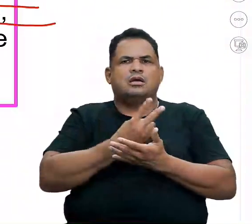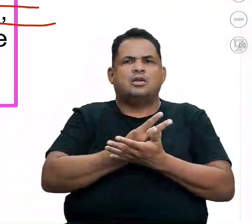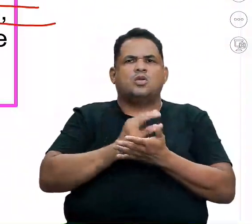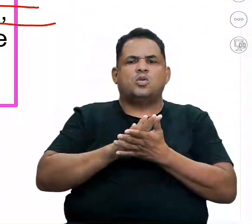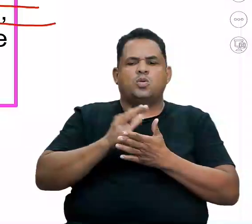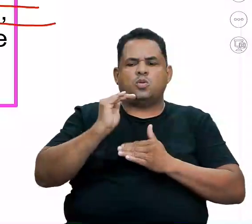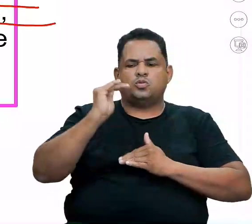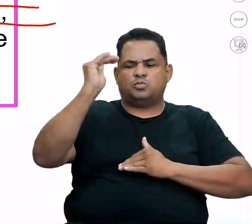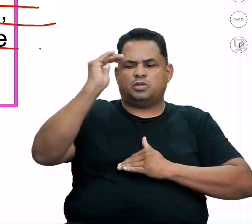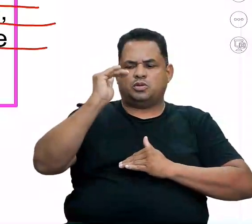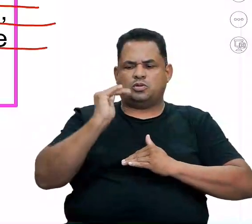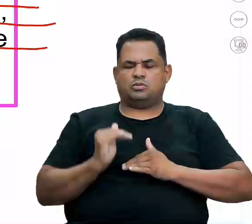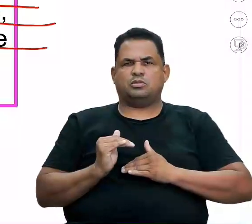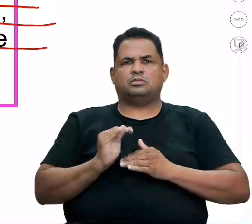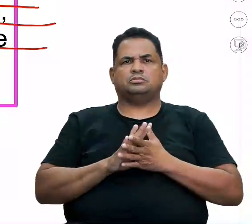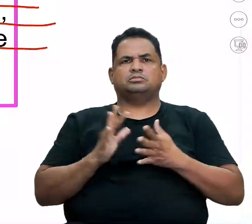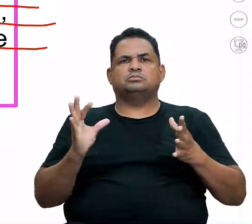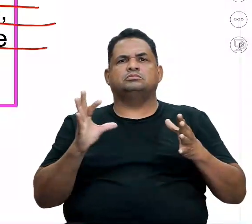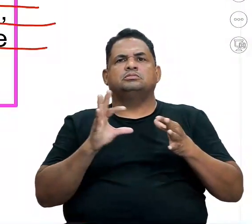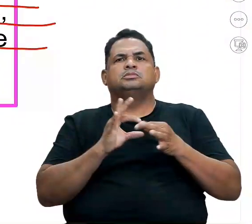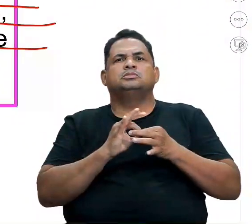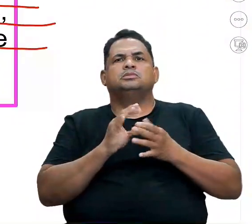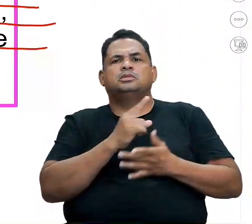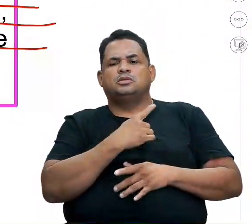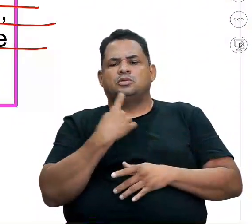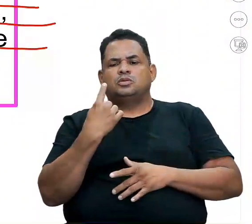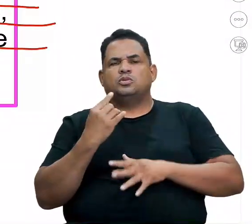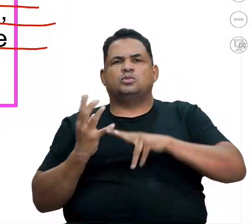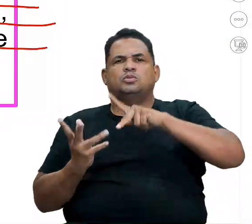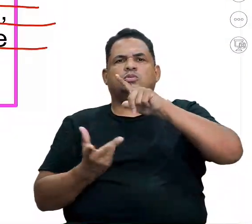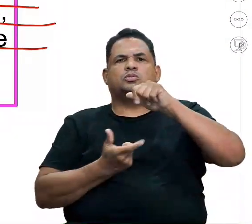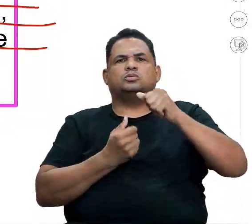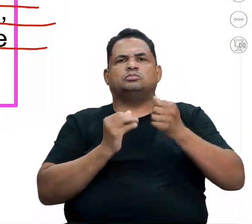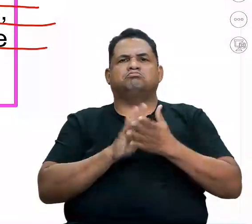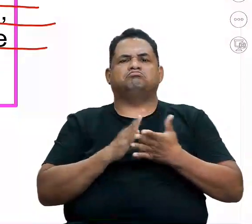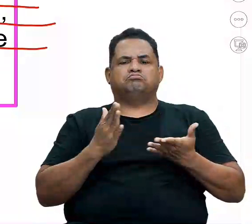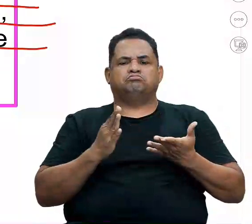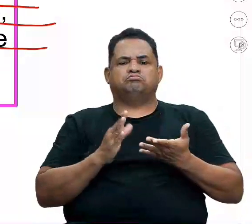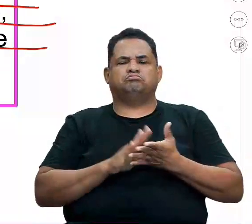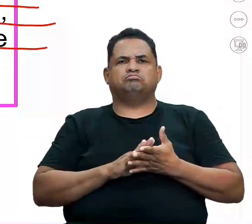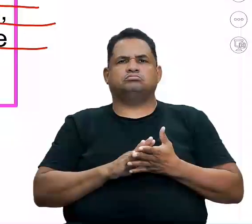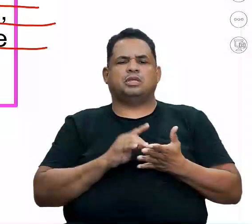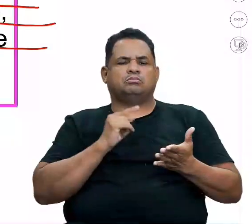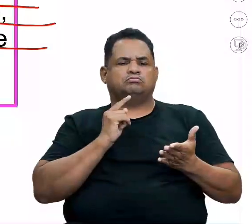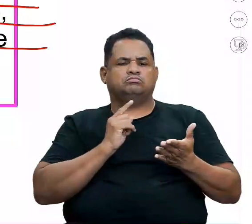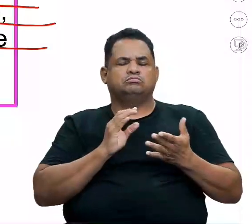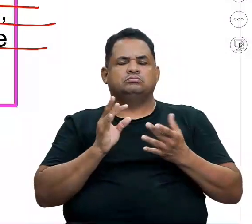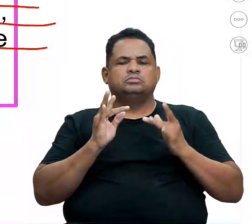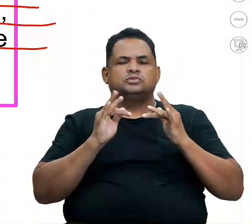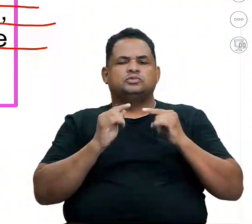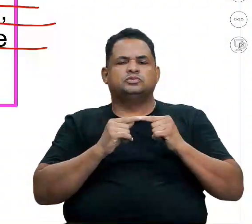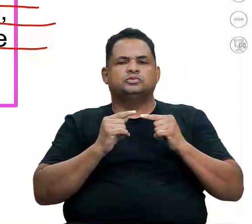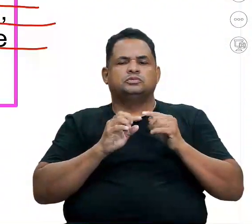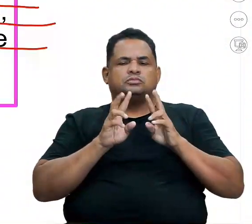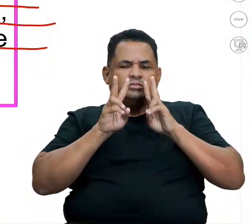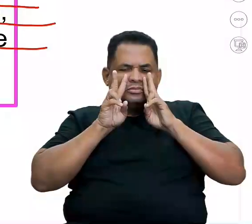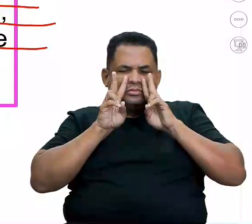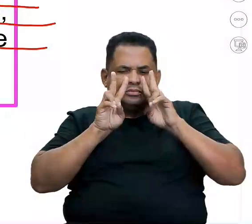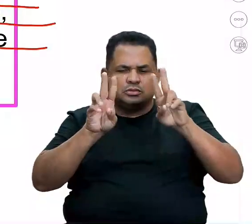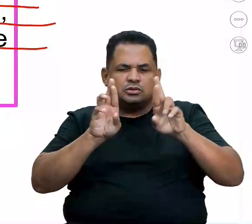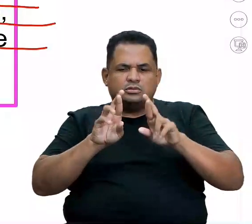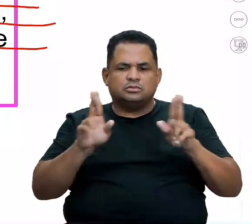mas como algo ligado ao nosso mundo e que dá a ele um toque especial. Então, é olhar o diferente como algo